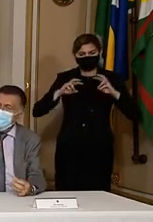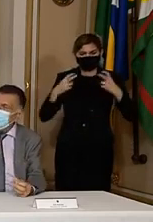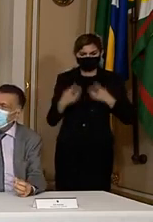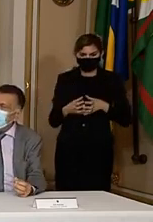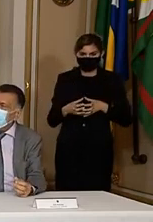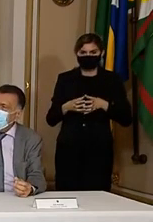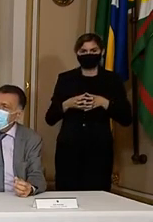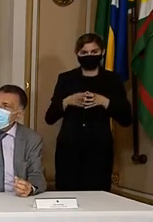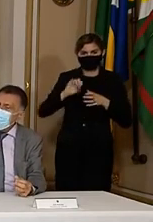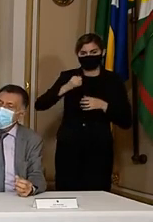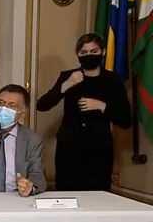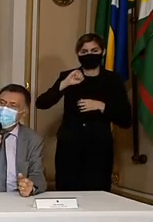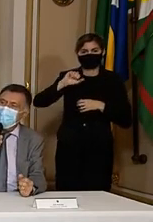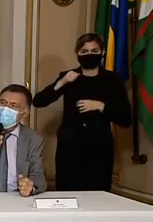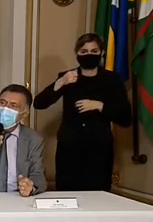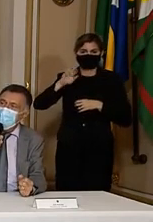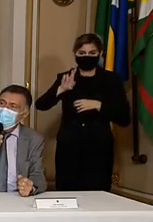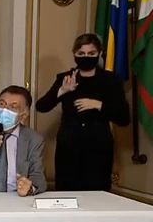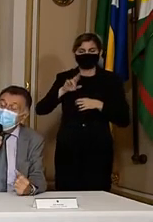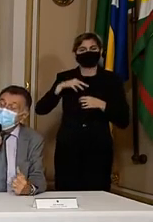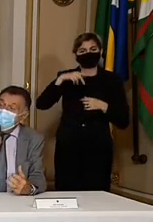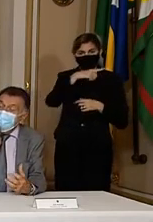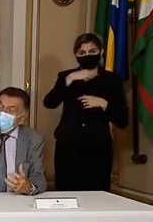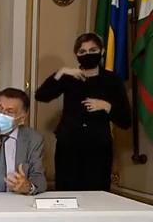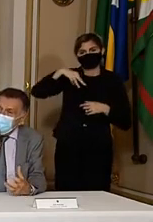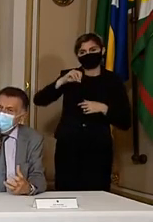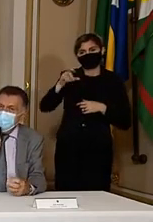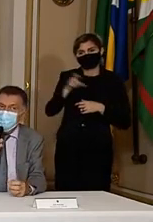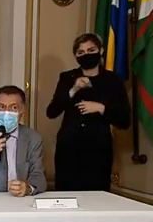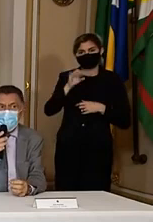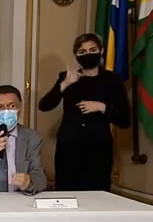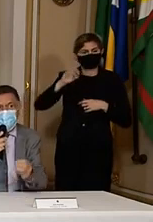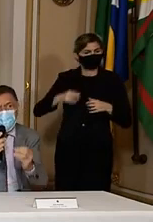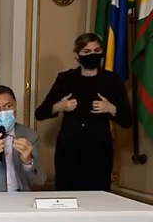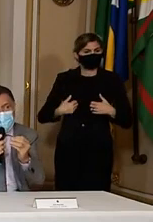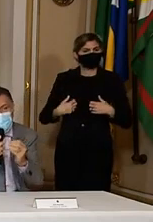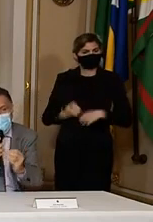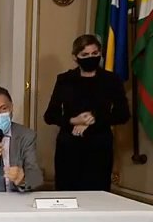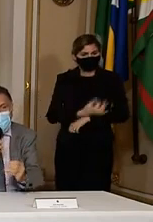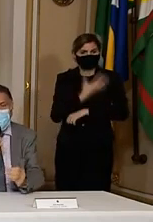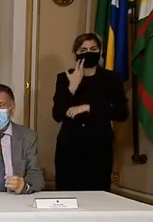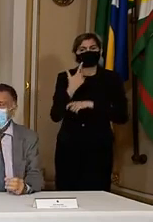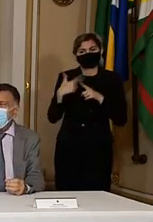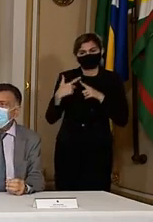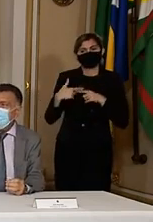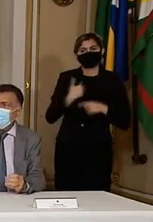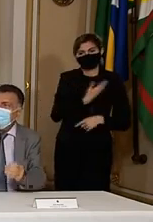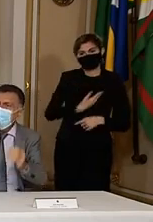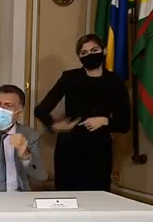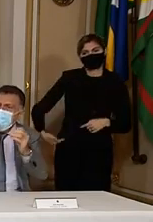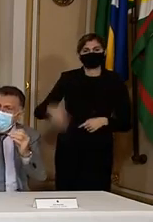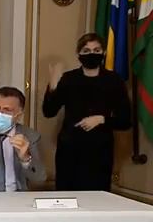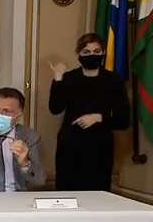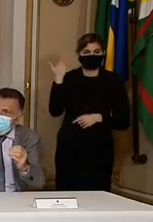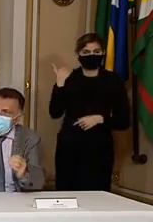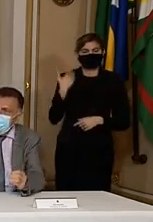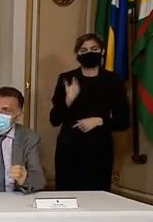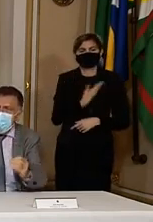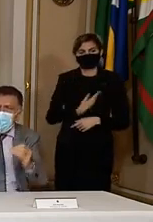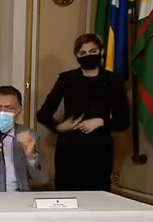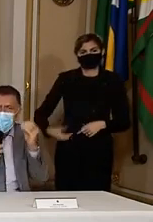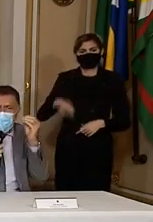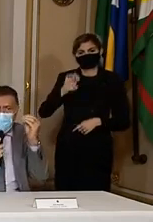conjunto dos membros dos usar do Moxotó é com muita emoção que eu falo porque o serviam o governo Eduardo